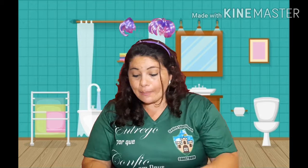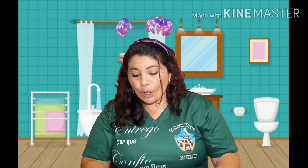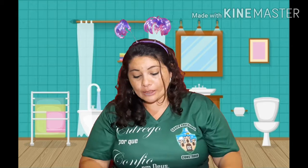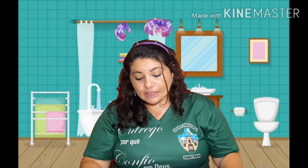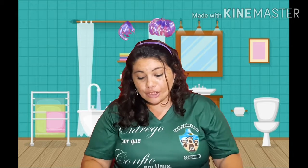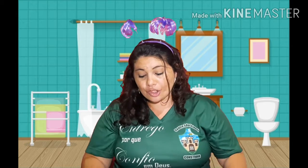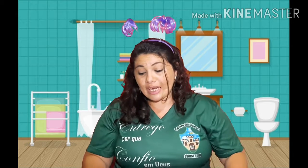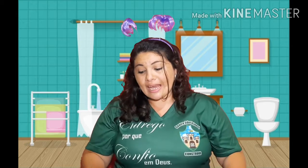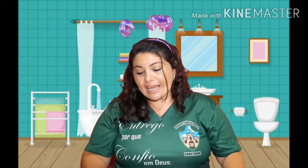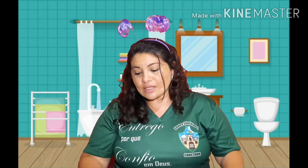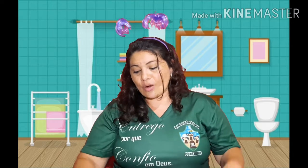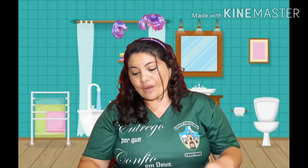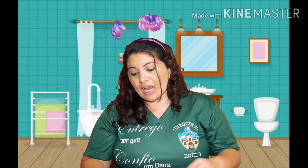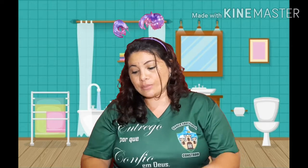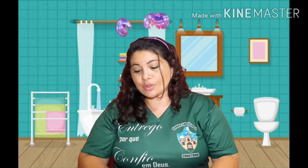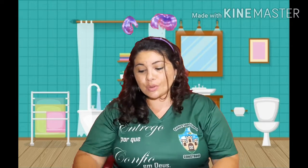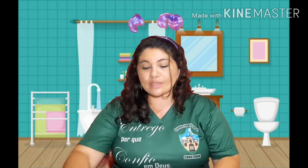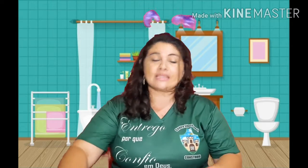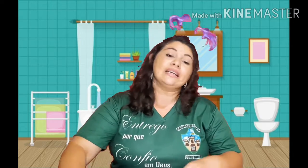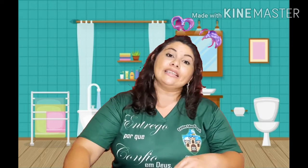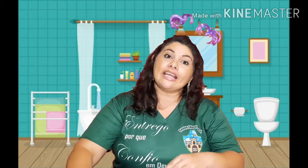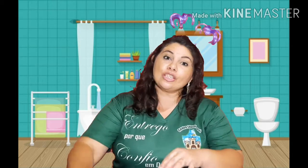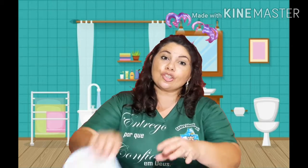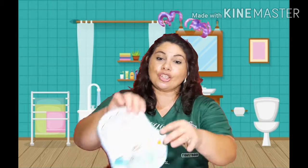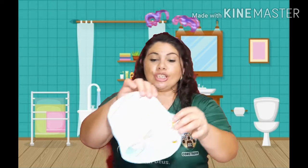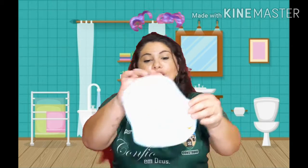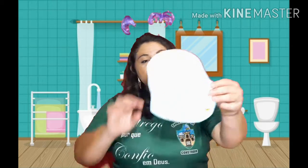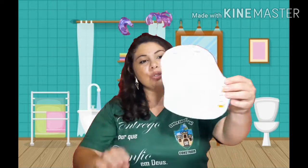é importante escovarmos os